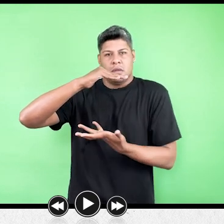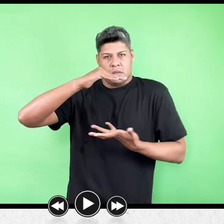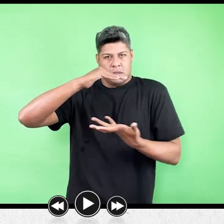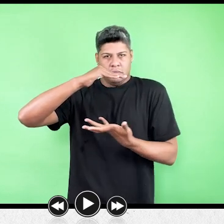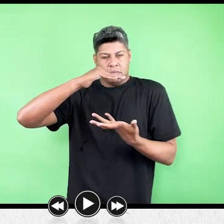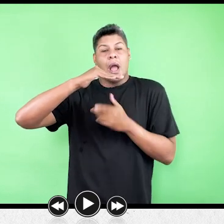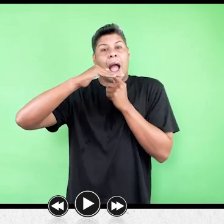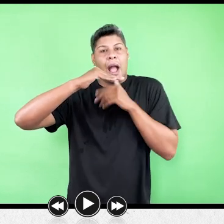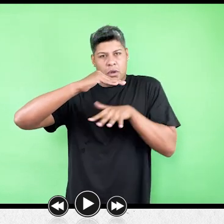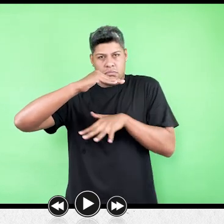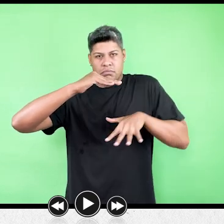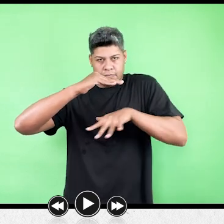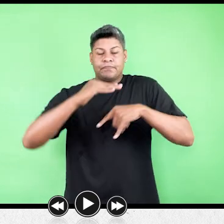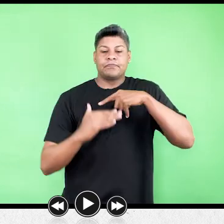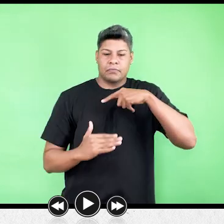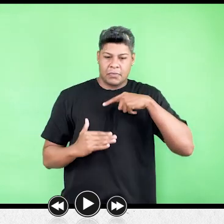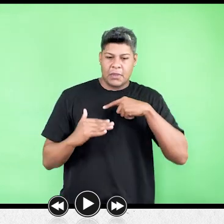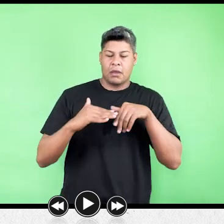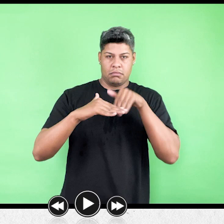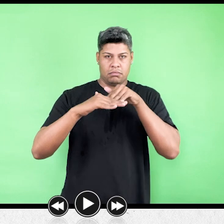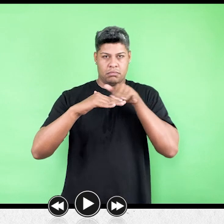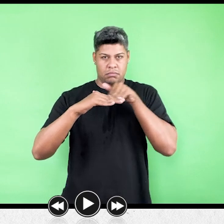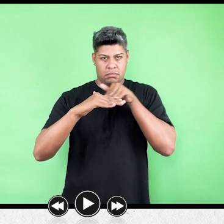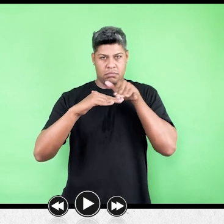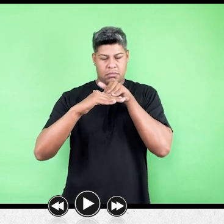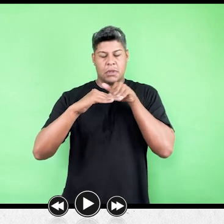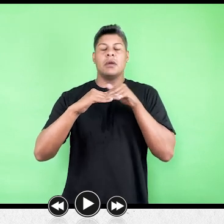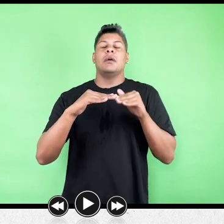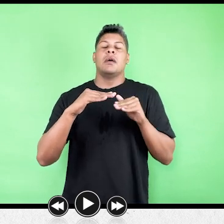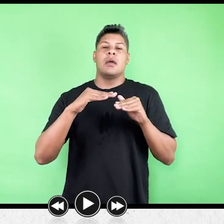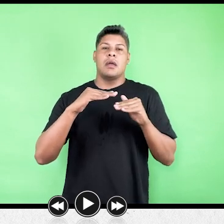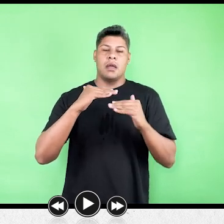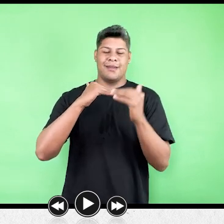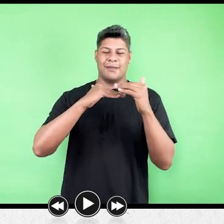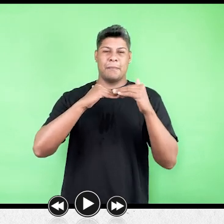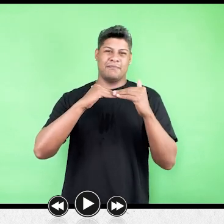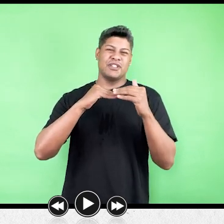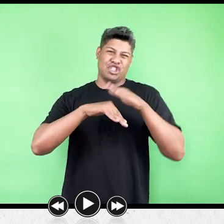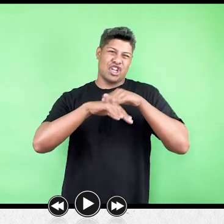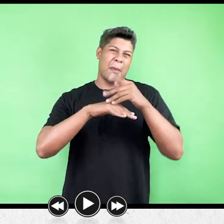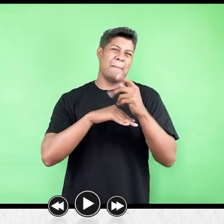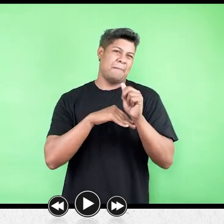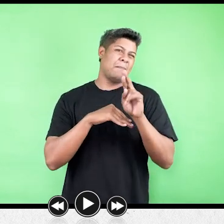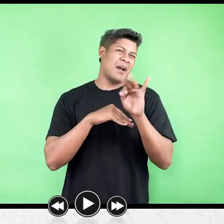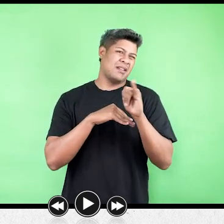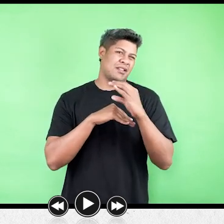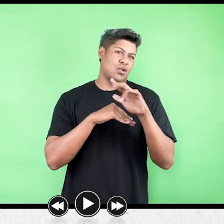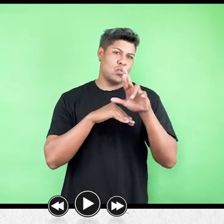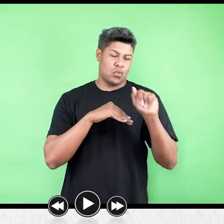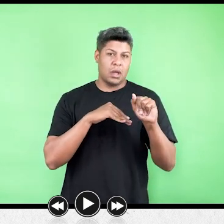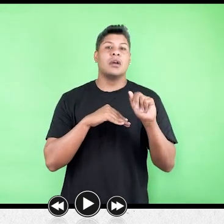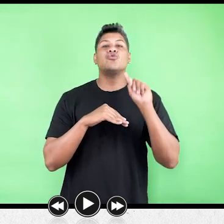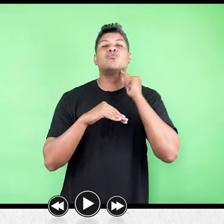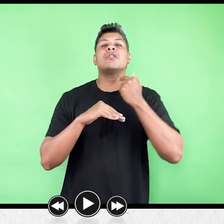Nos poros que a gente vai ter entre as partículas do meio filtrante, nos vazios entre as partículas dos meios filtrantes, as impurezas vão